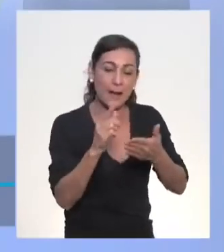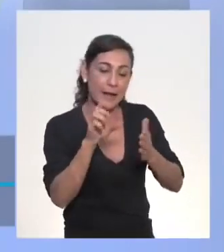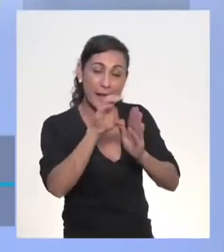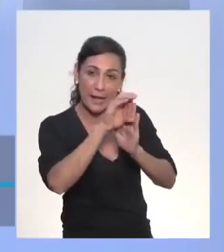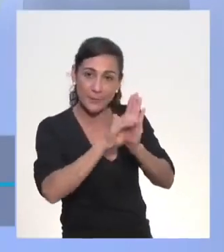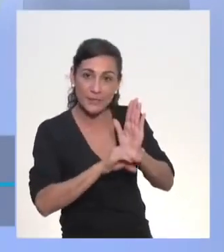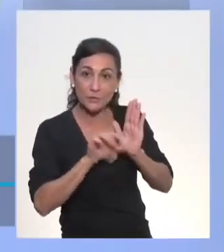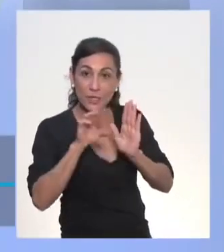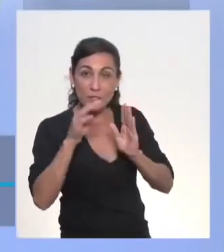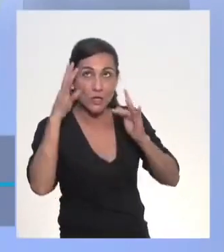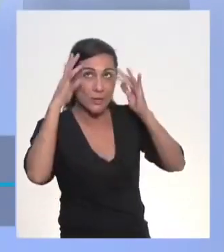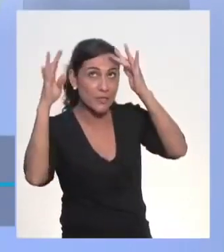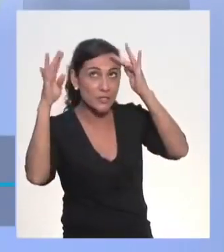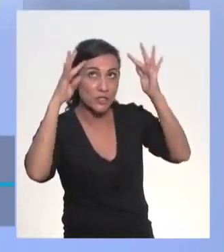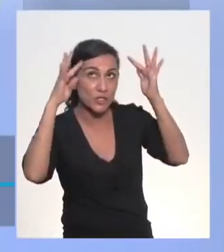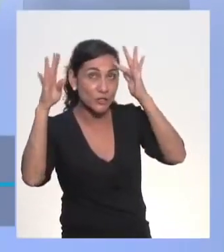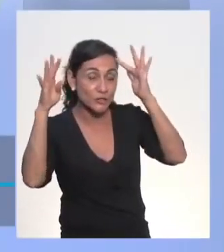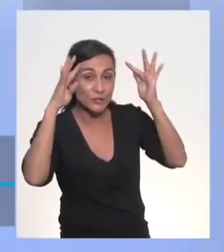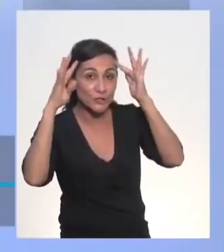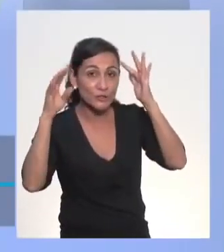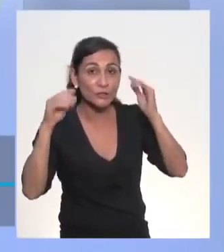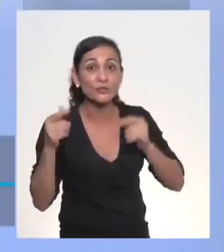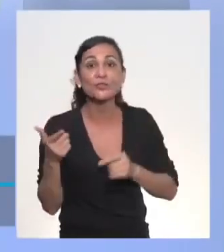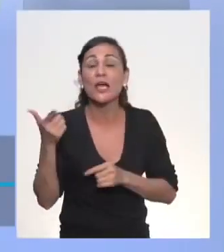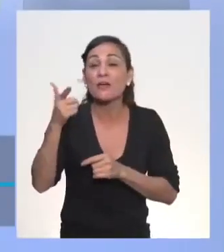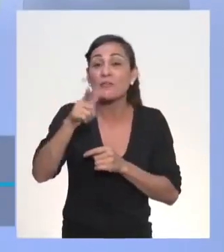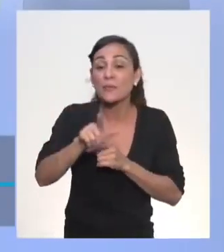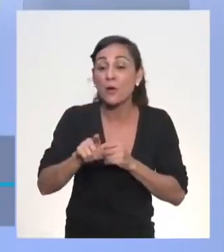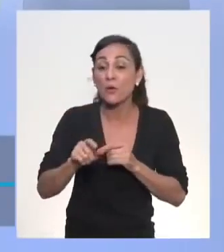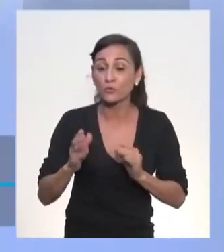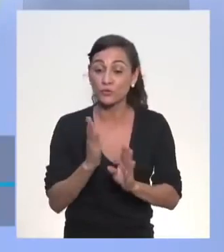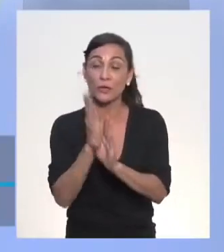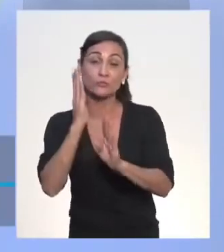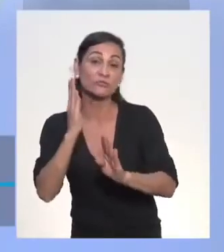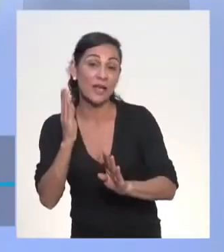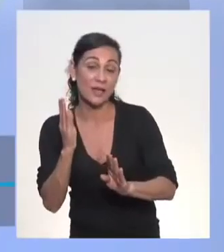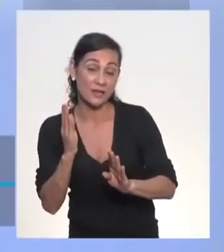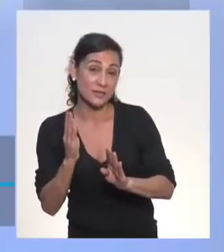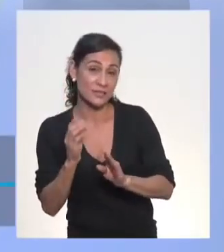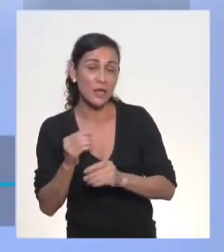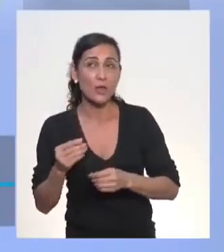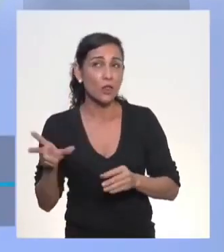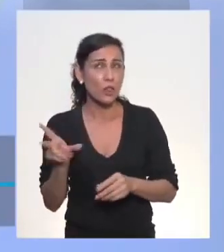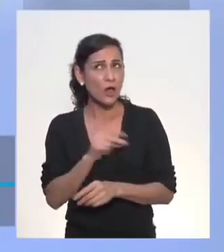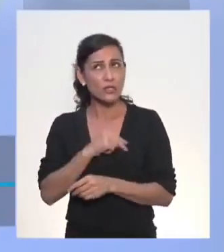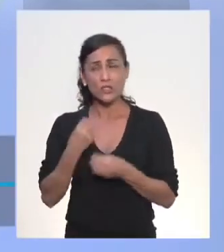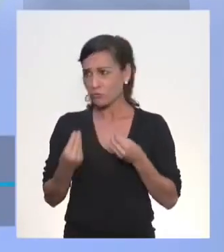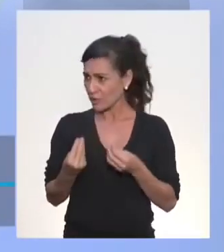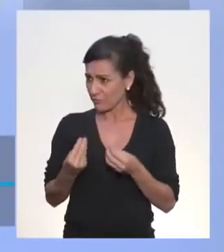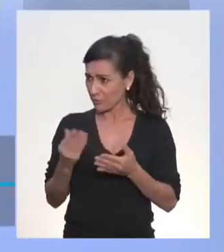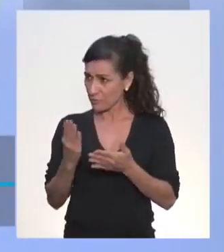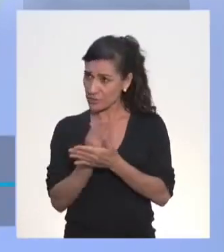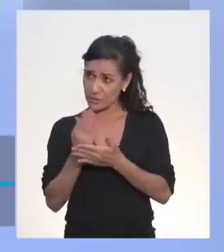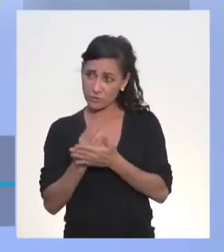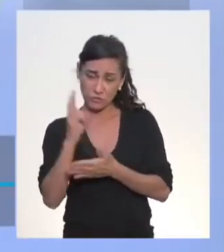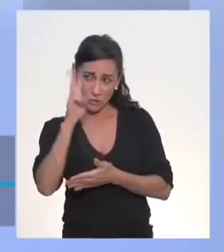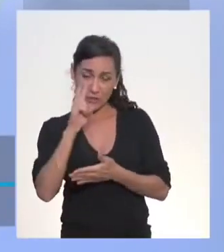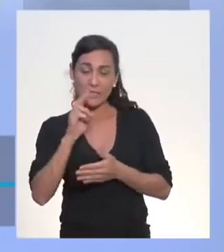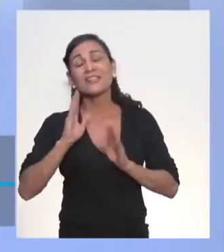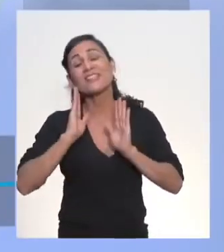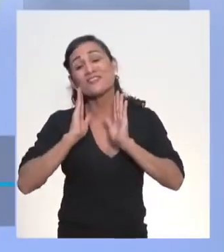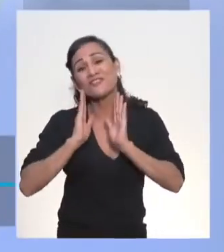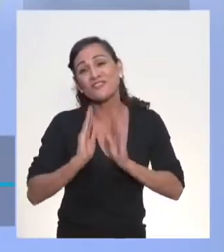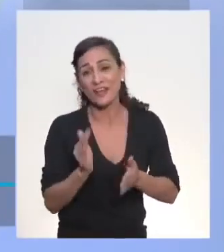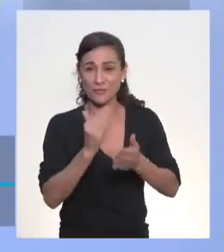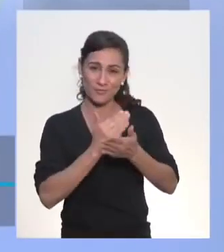ele pensando, depois vem para outra situação. E aí você pensa assim, puxa vida, quando é que a história vai começar? A história já está acontecendo,